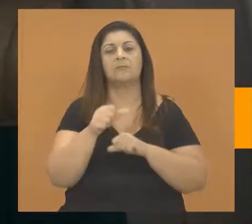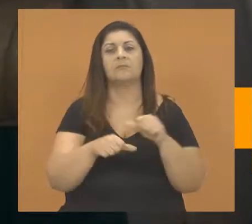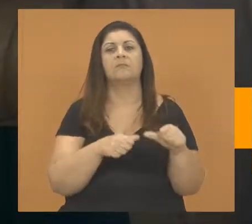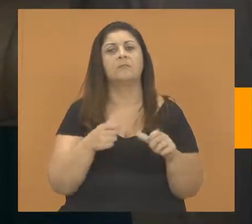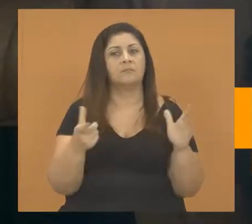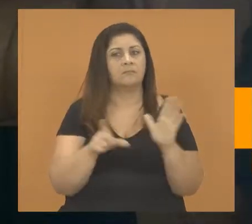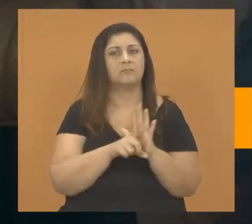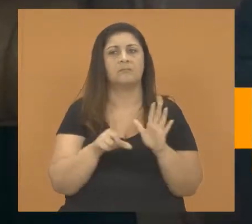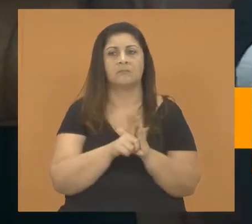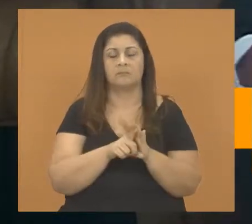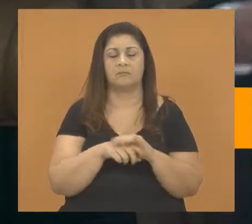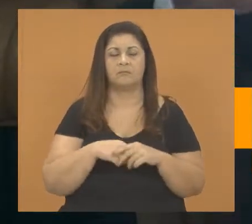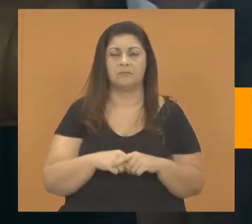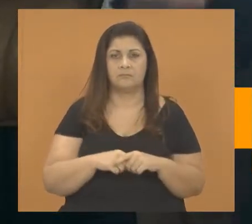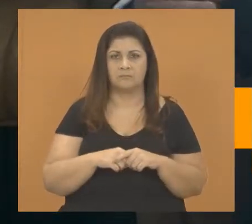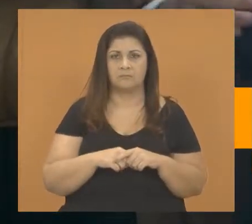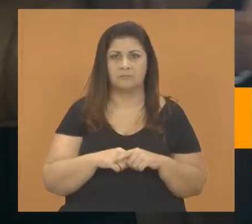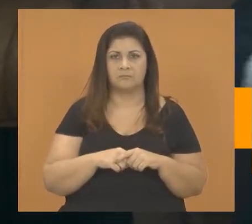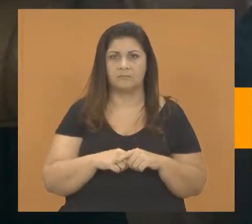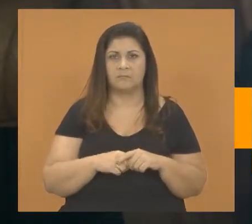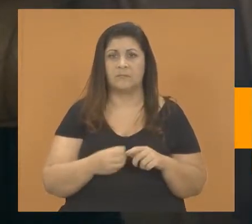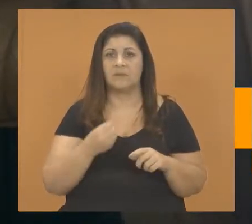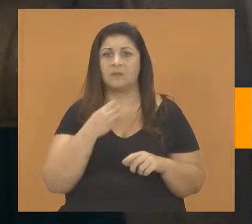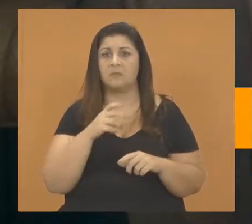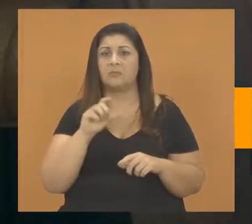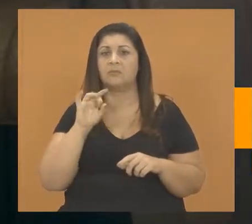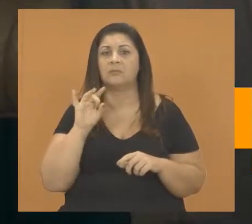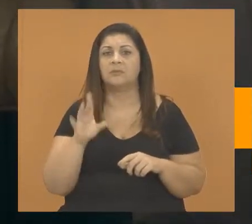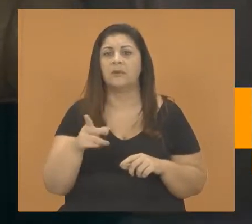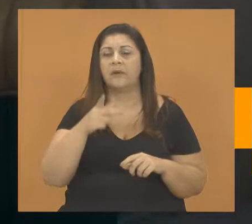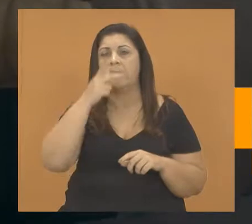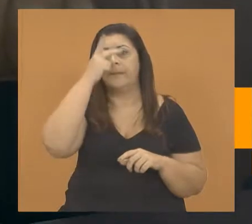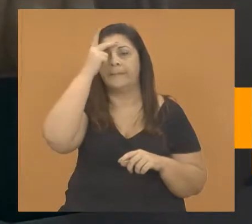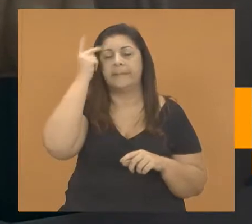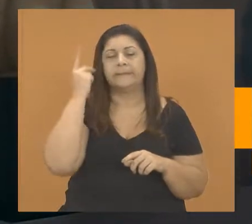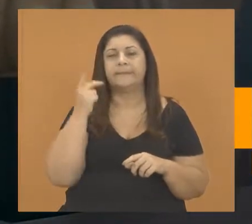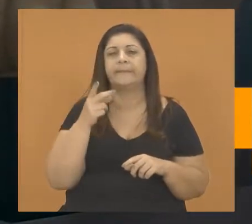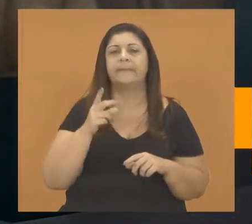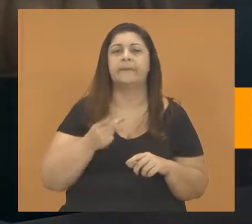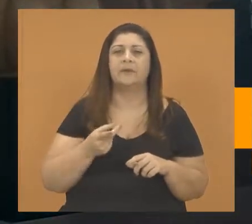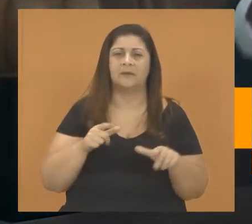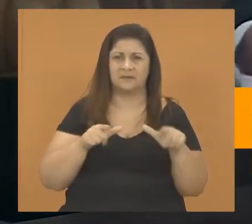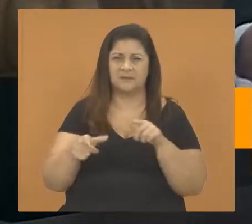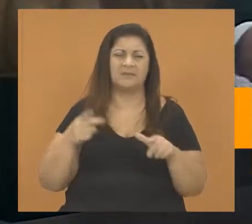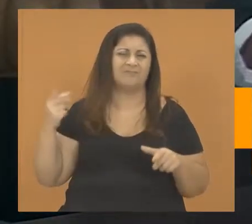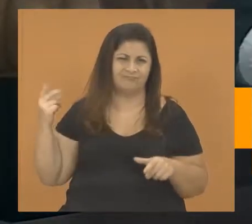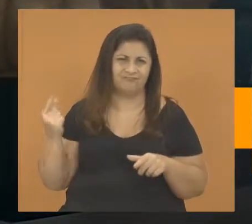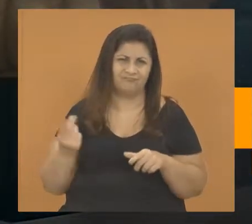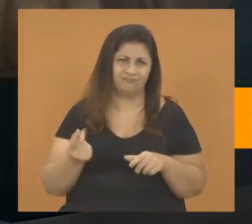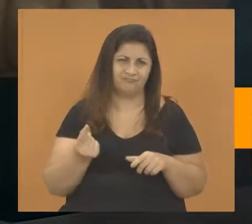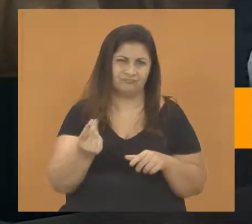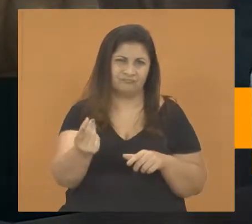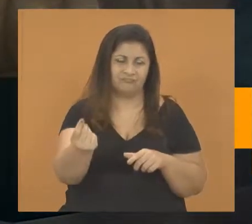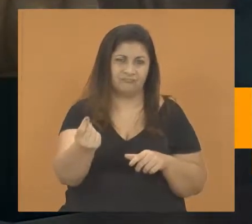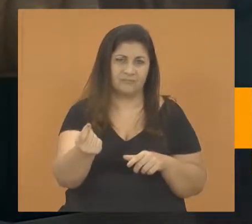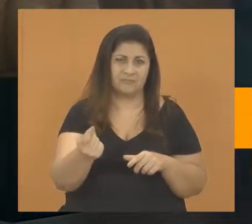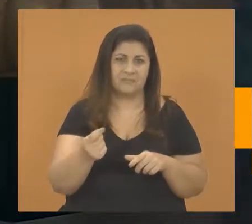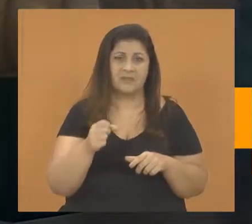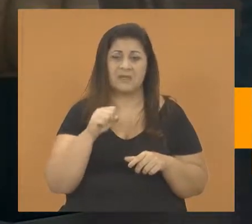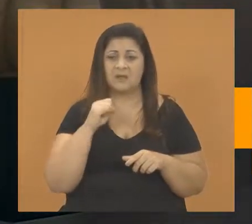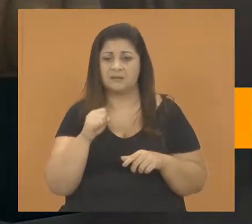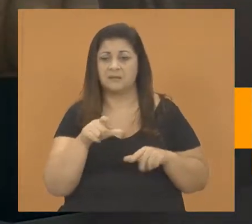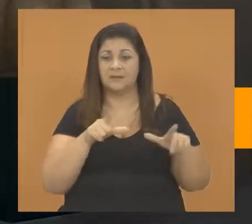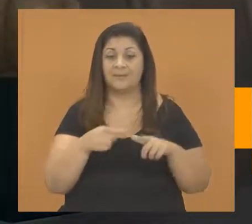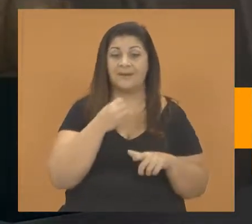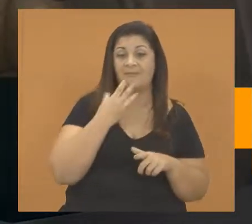somente as pessoas pelas antiguidades sexta parte no ênio e independente do que aquela pessoa produzir